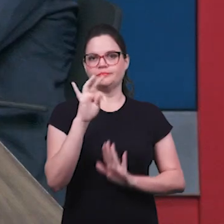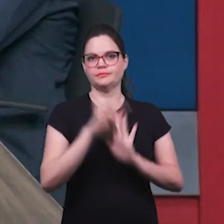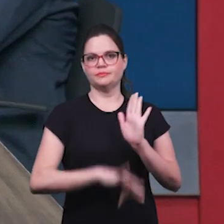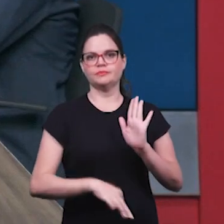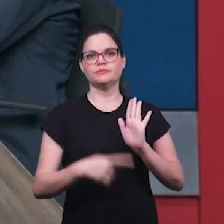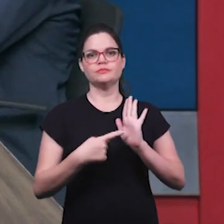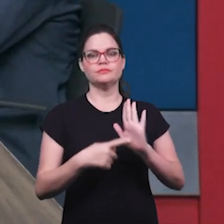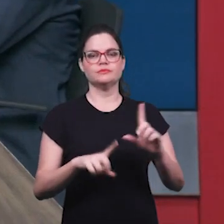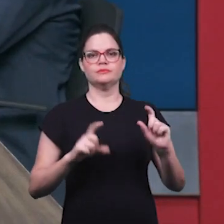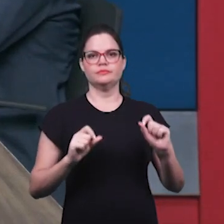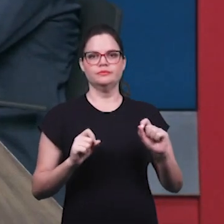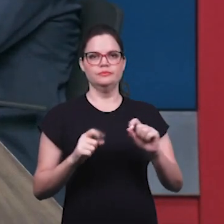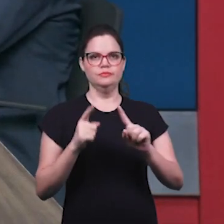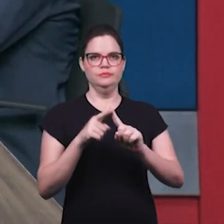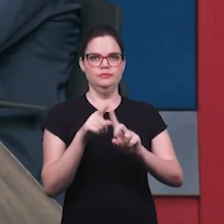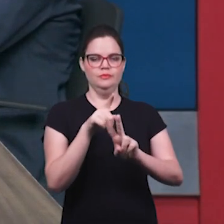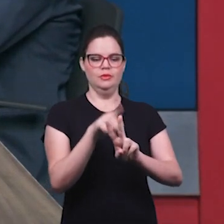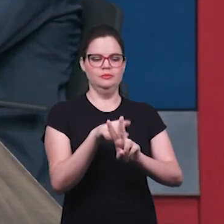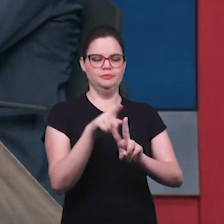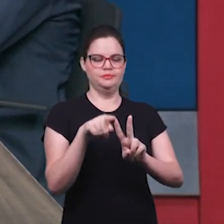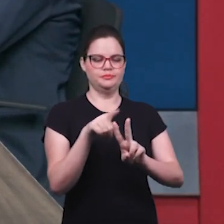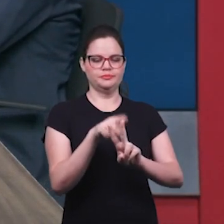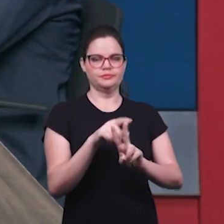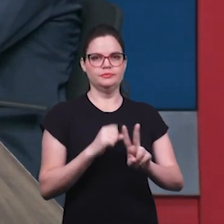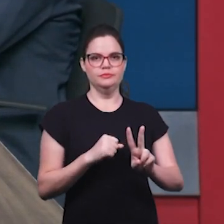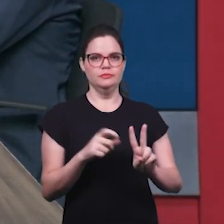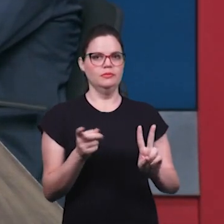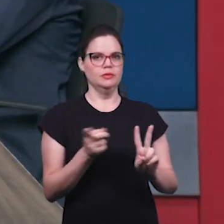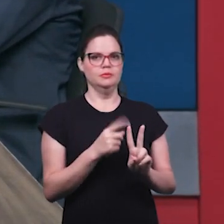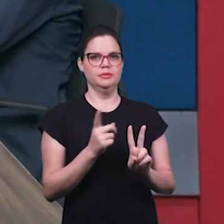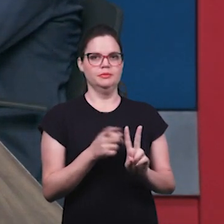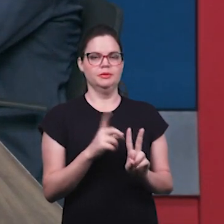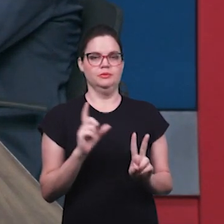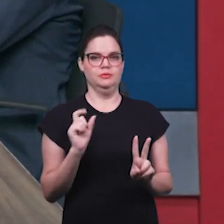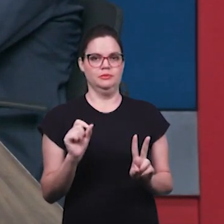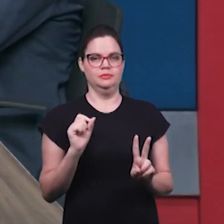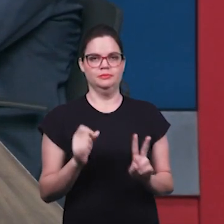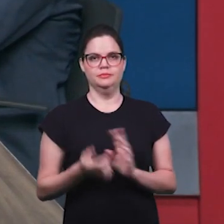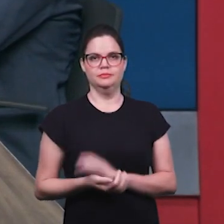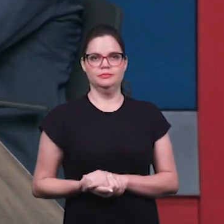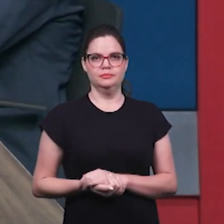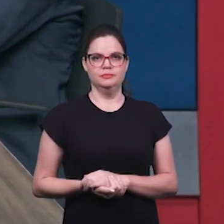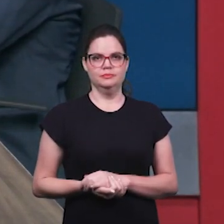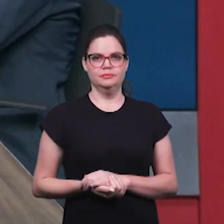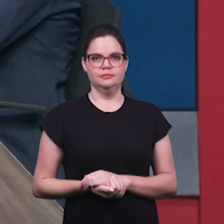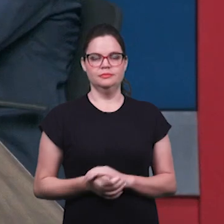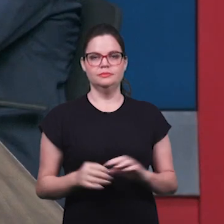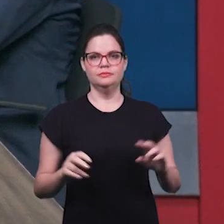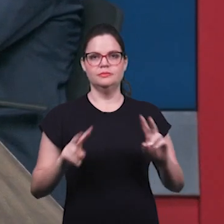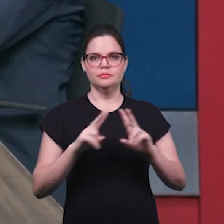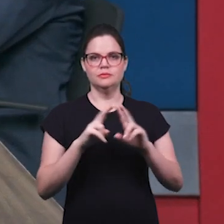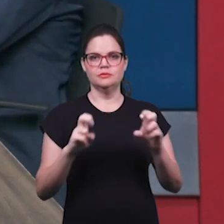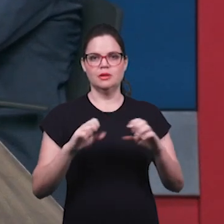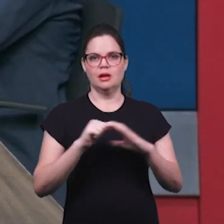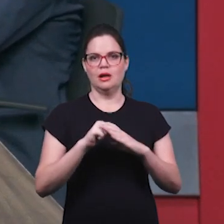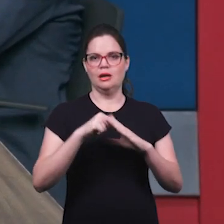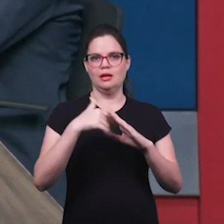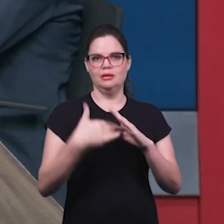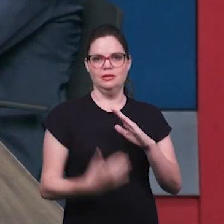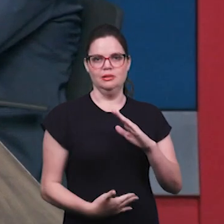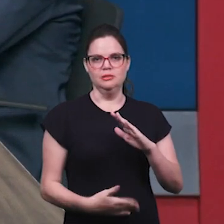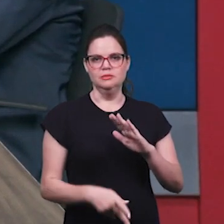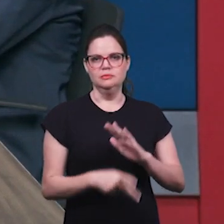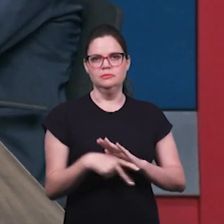conseguimos aqui destacar dois pontos importantes. Um deles é que fala de atributos, de aspectos